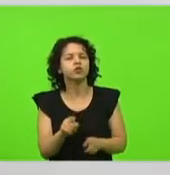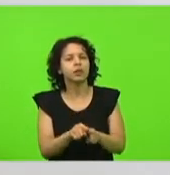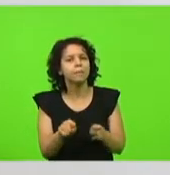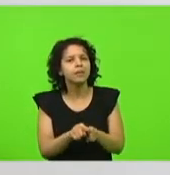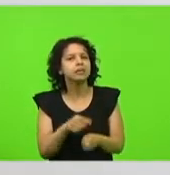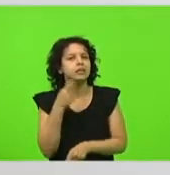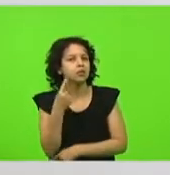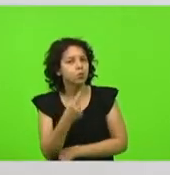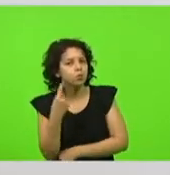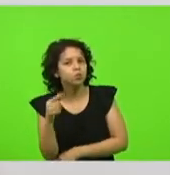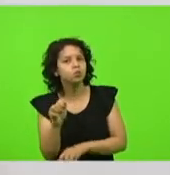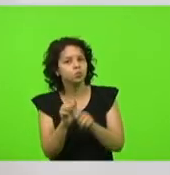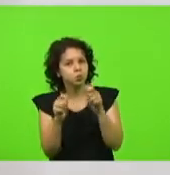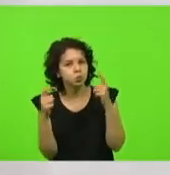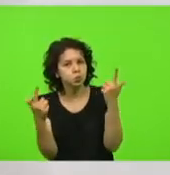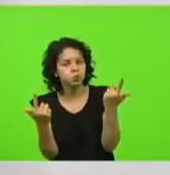casa,